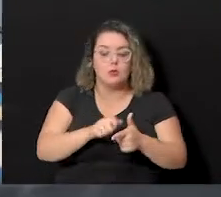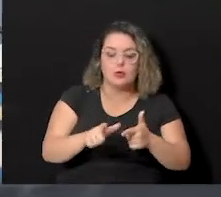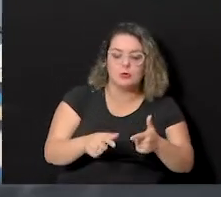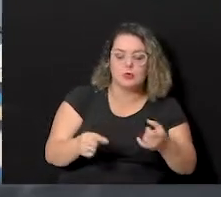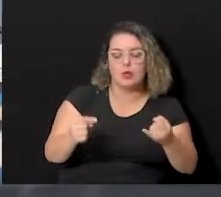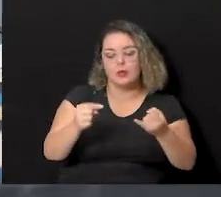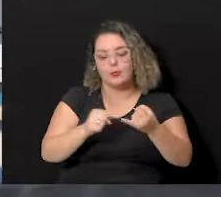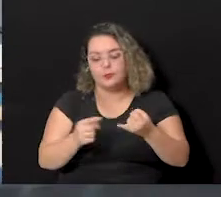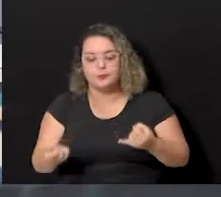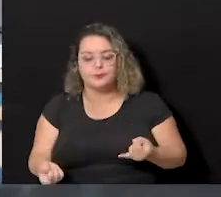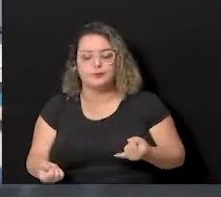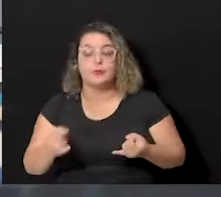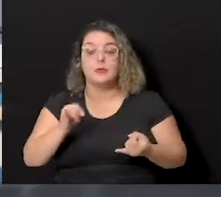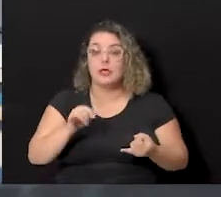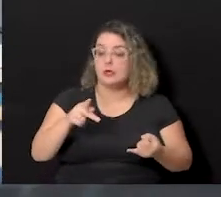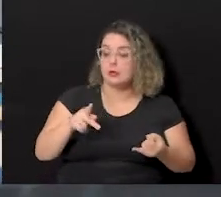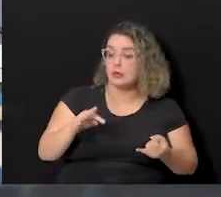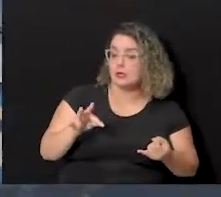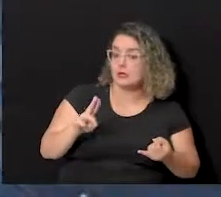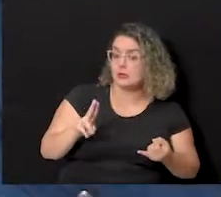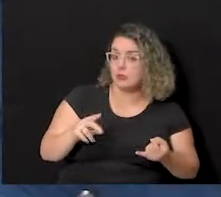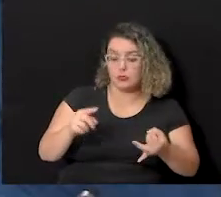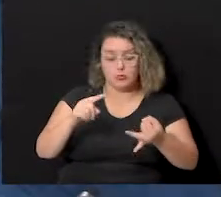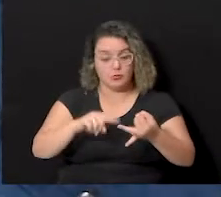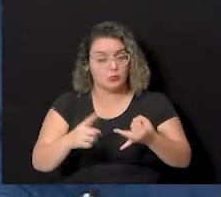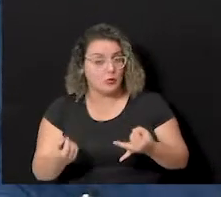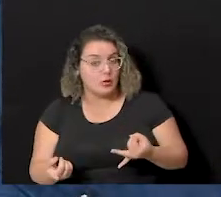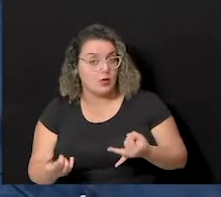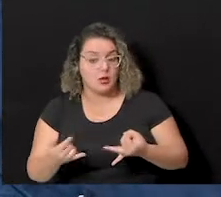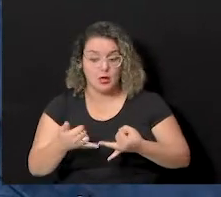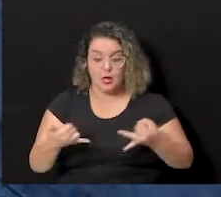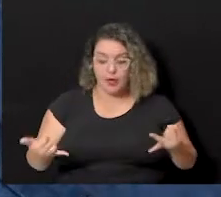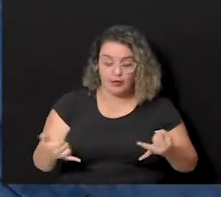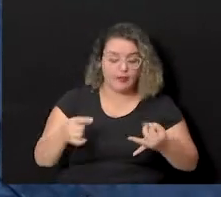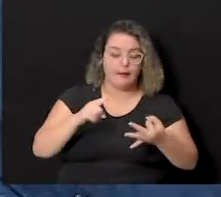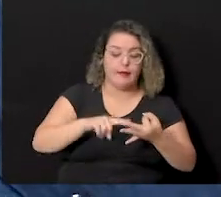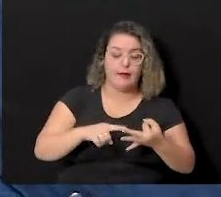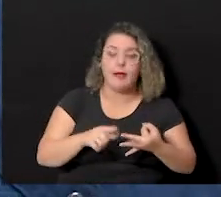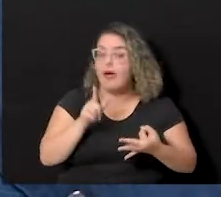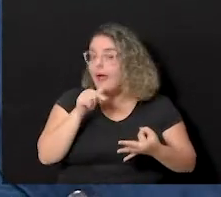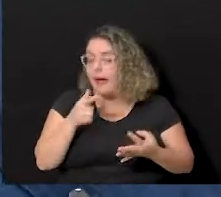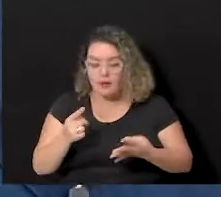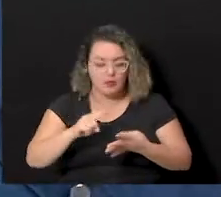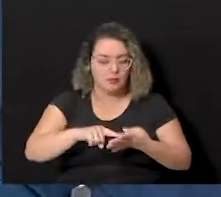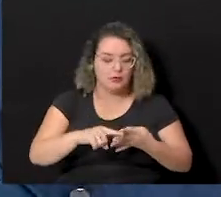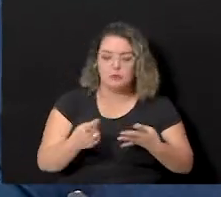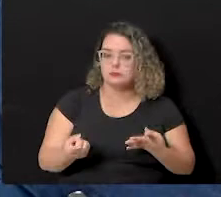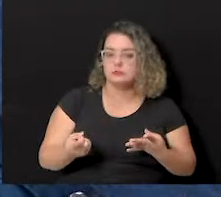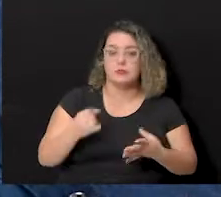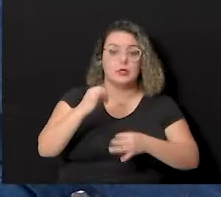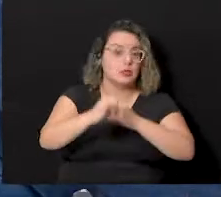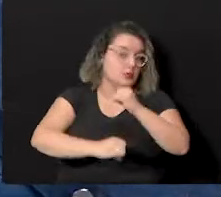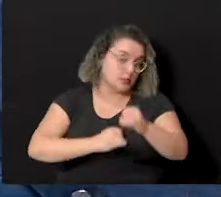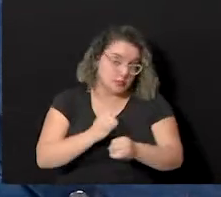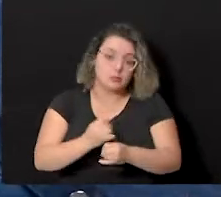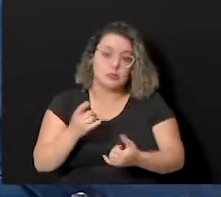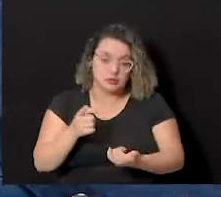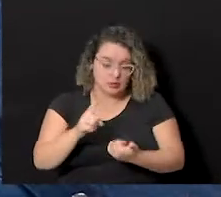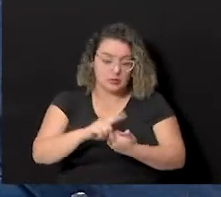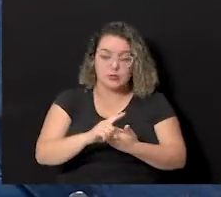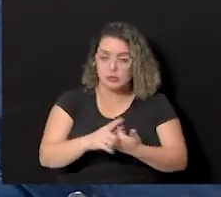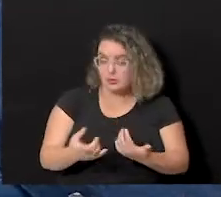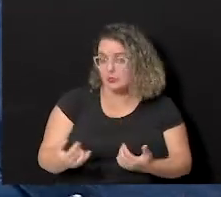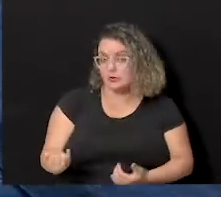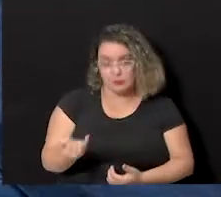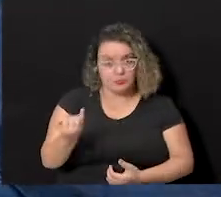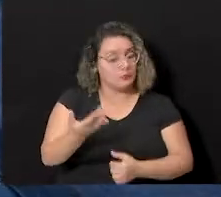ficaria tanto, se tiver o IPTU ficaria tanto, conta de energia, conta de água, internet, né, que hoje se tornou